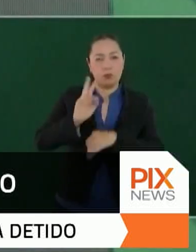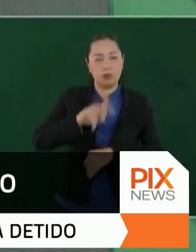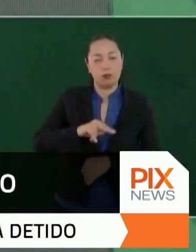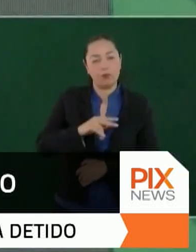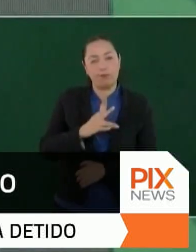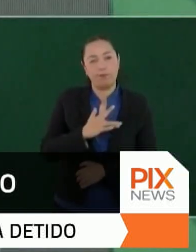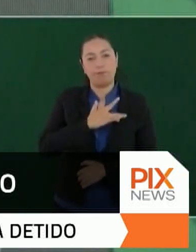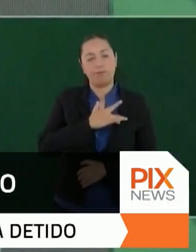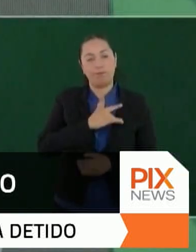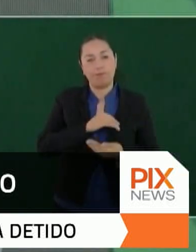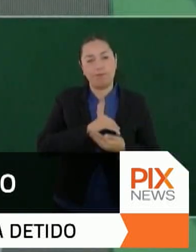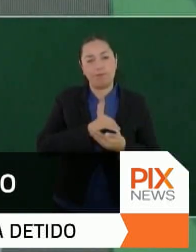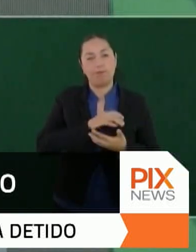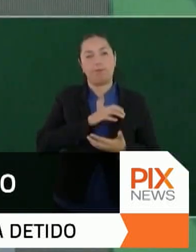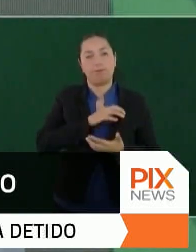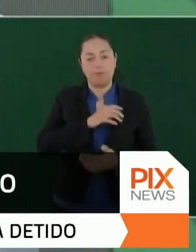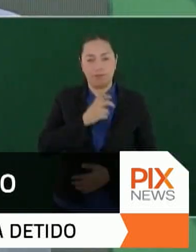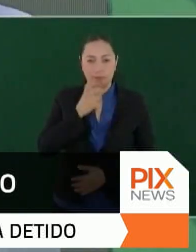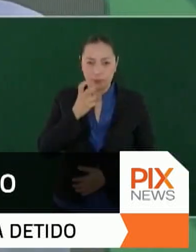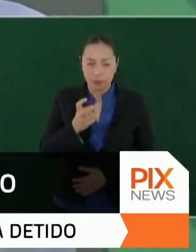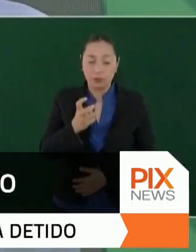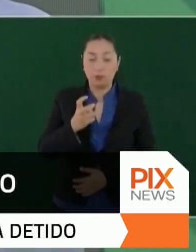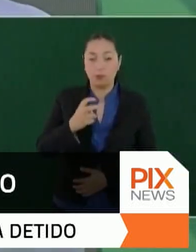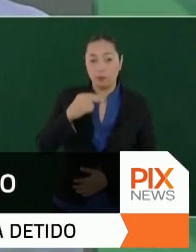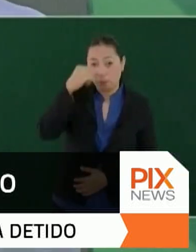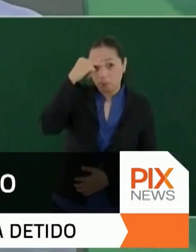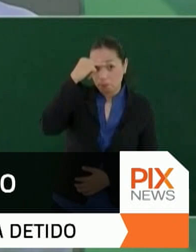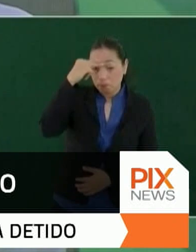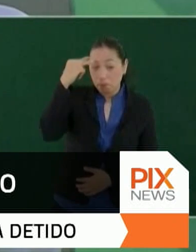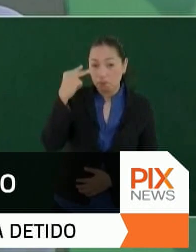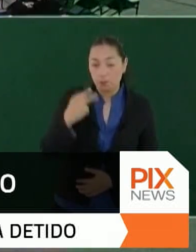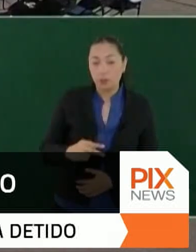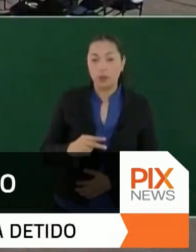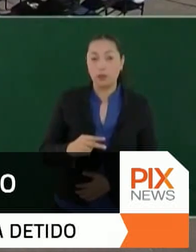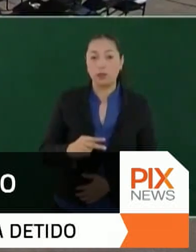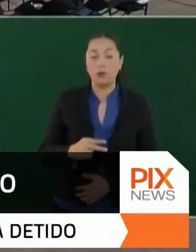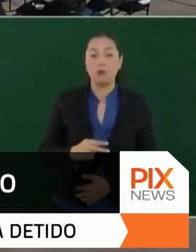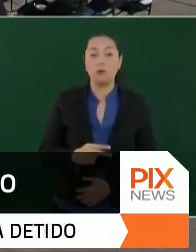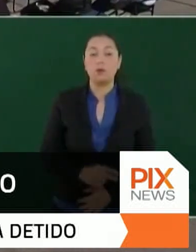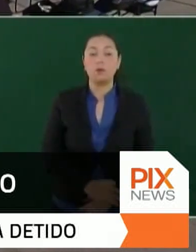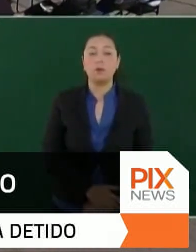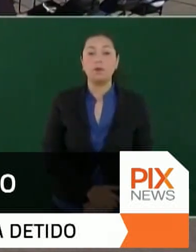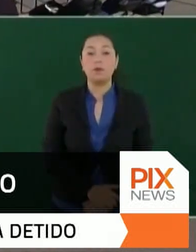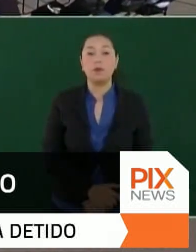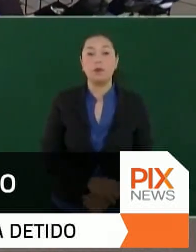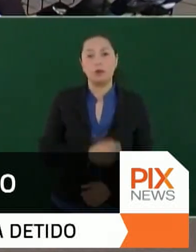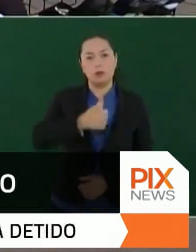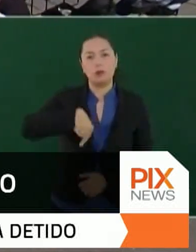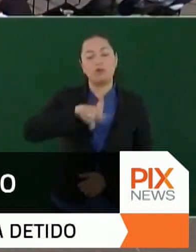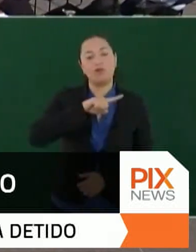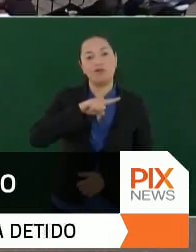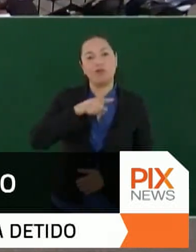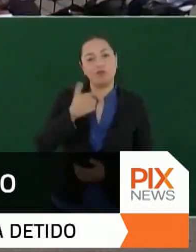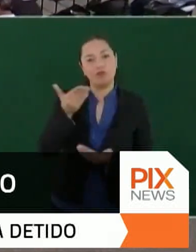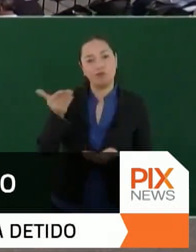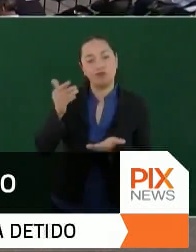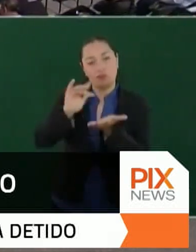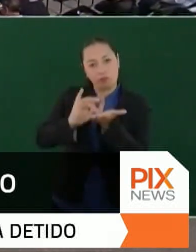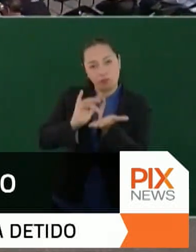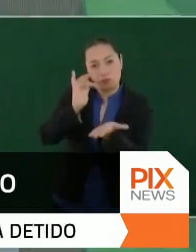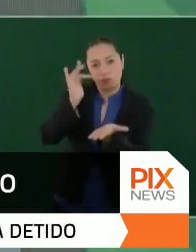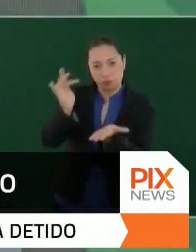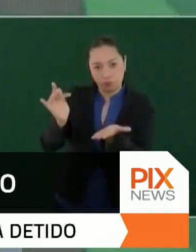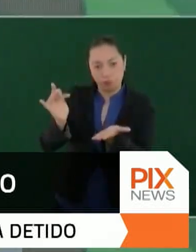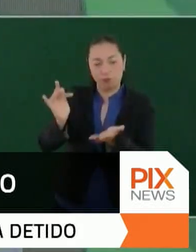de inexperiência má assessoria e busca de apoio interno por parte do governo equatoriano a chancelaria